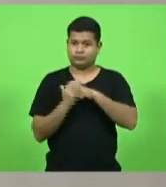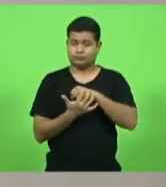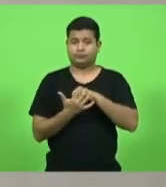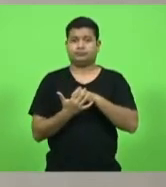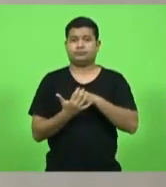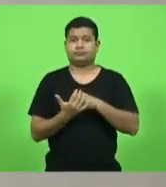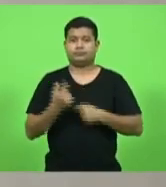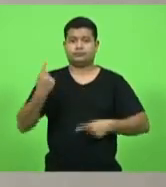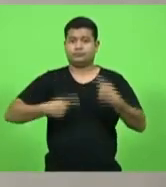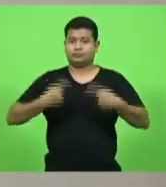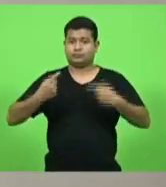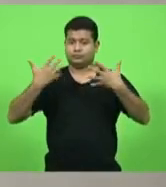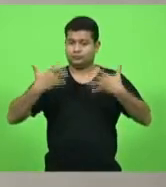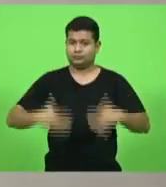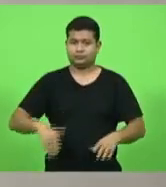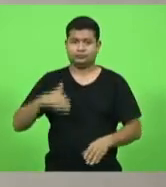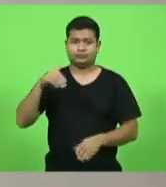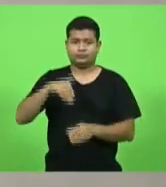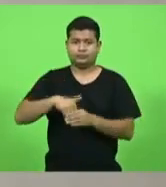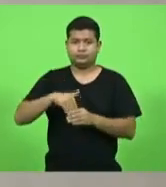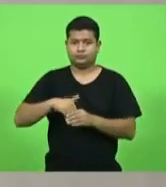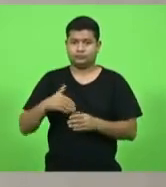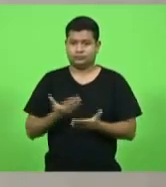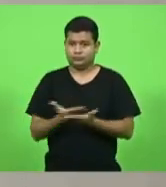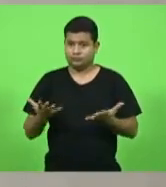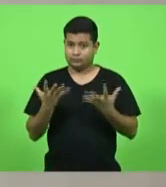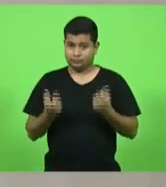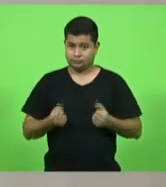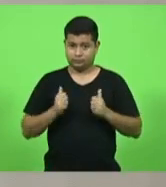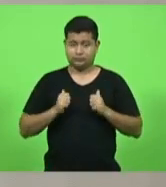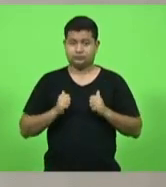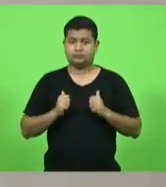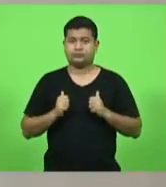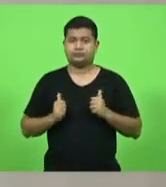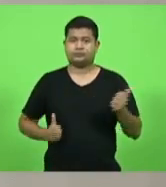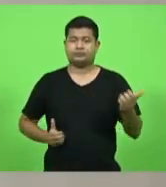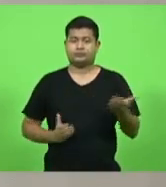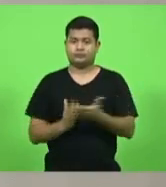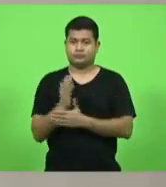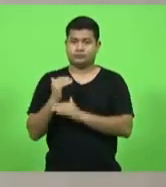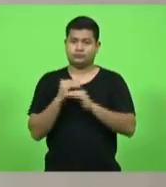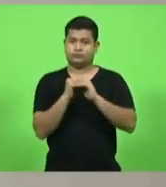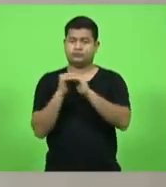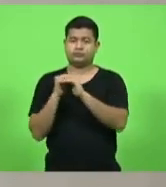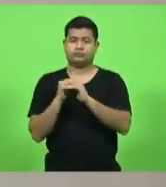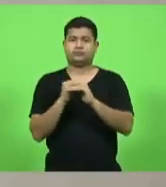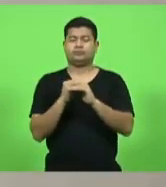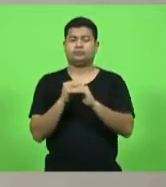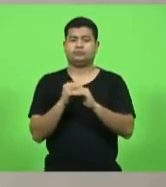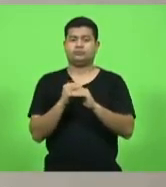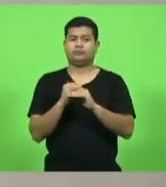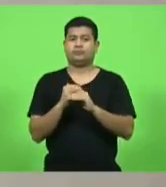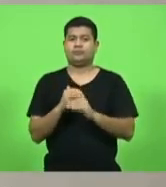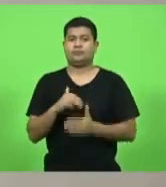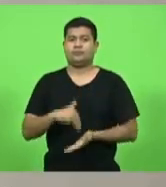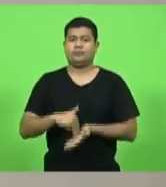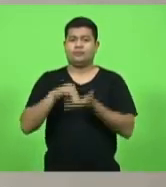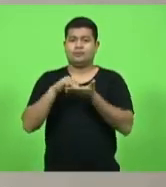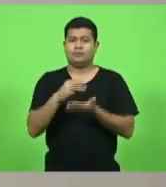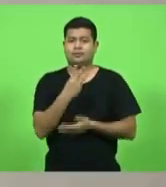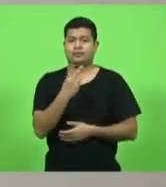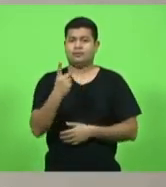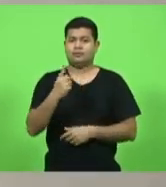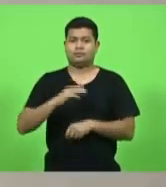Não havendo quem queira discutir, em votação. Deputados que aprovam, permaneçam como se encontram. Aprovado por unanimidade. Moção